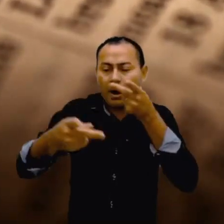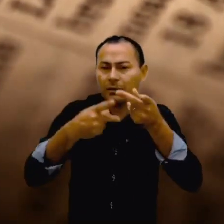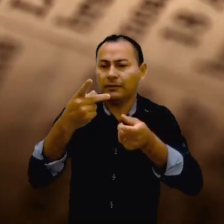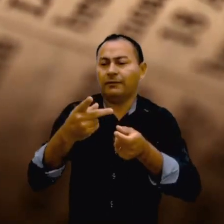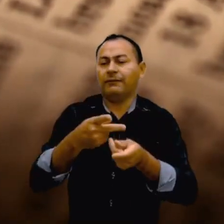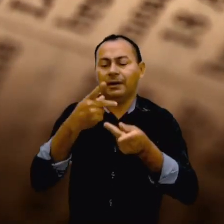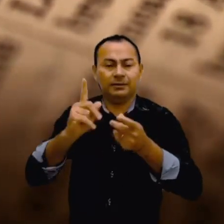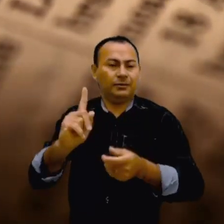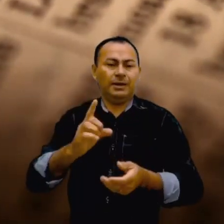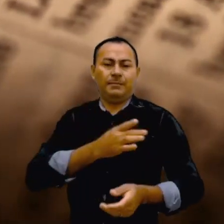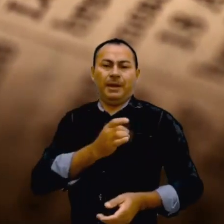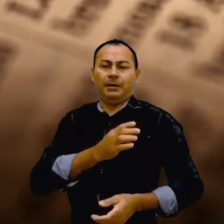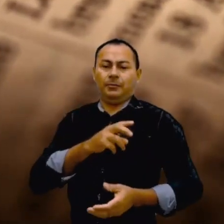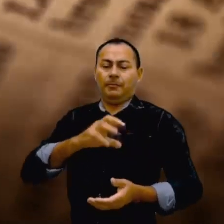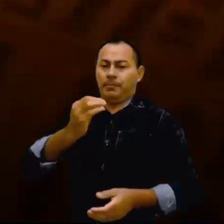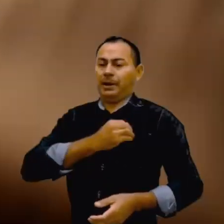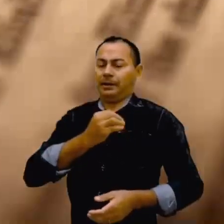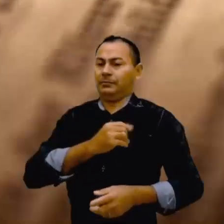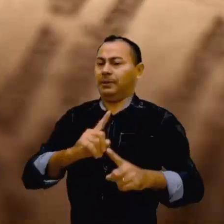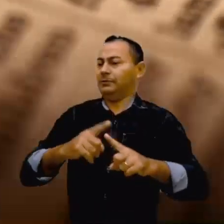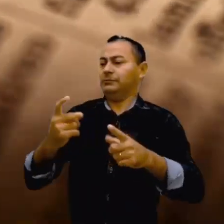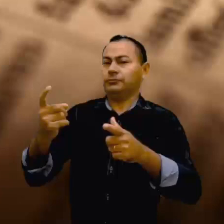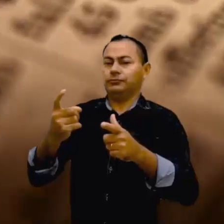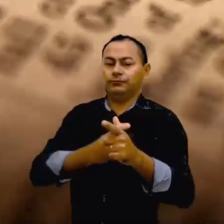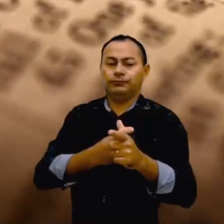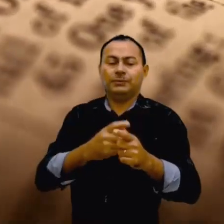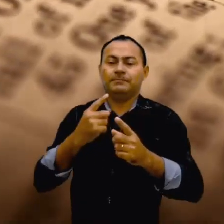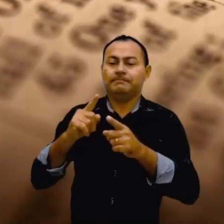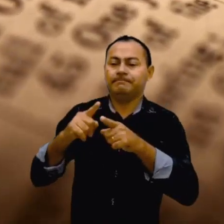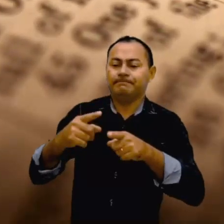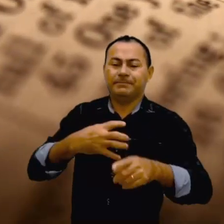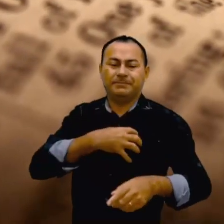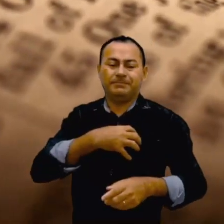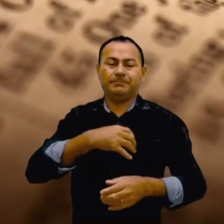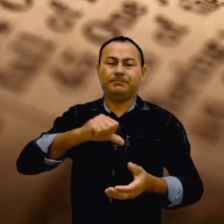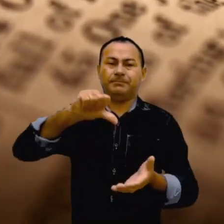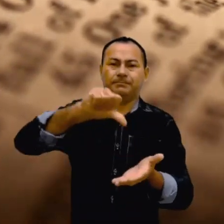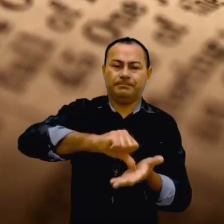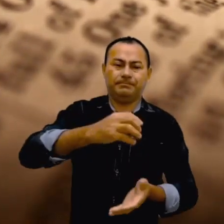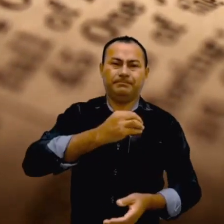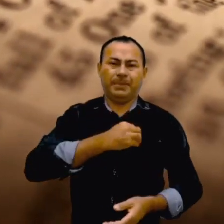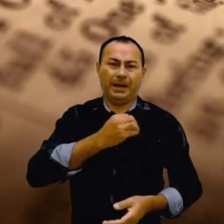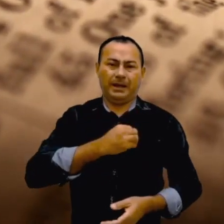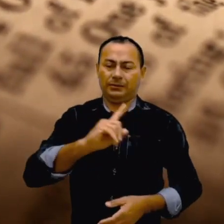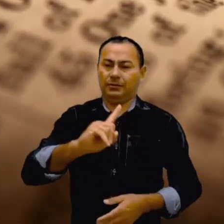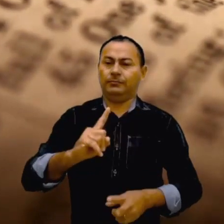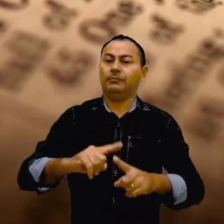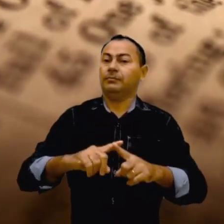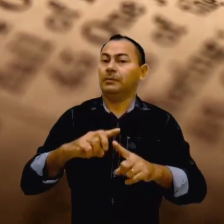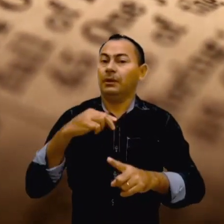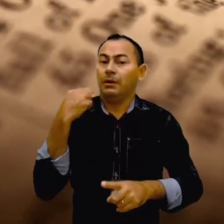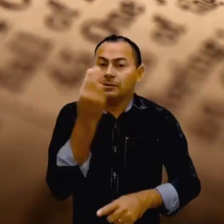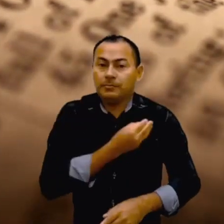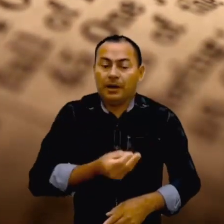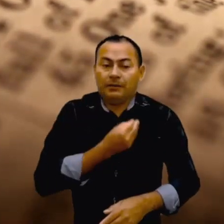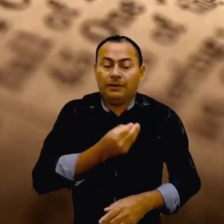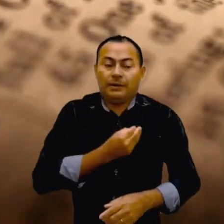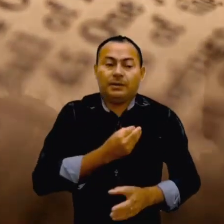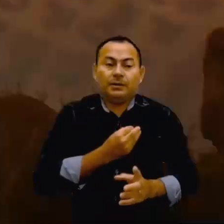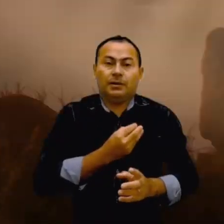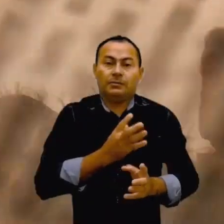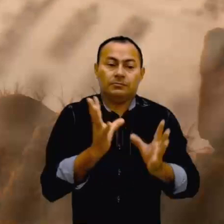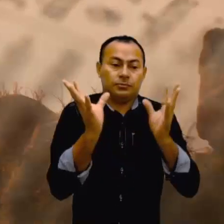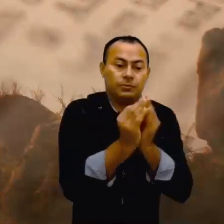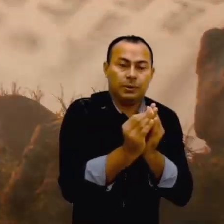precisamos temer o pecado, não precisamos viver intimidados nem ameaçados pelo pecado. Nossas vidas não precisam ser destruídas